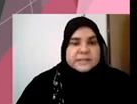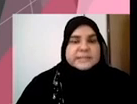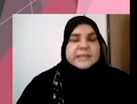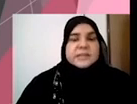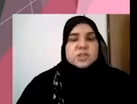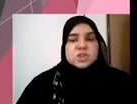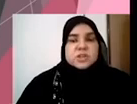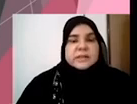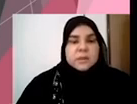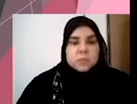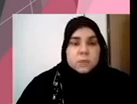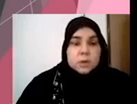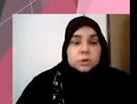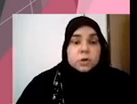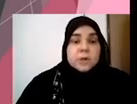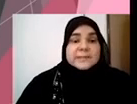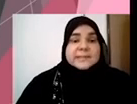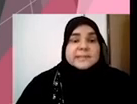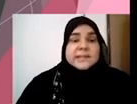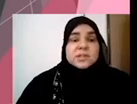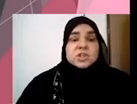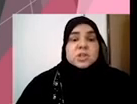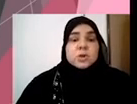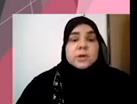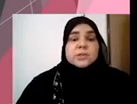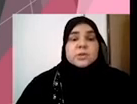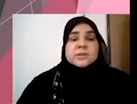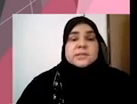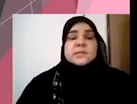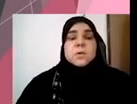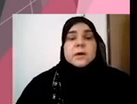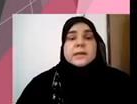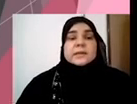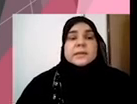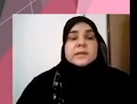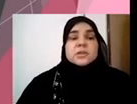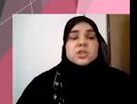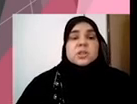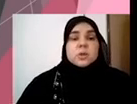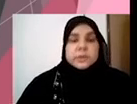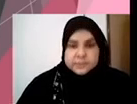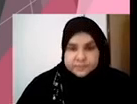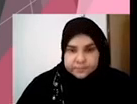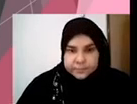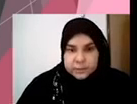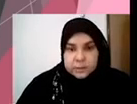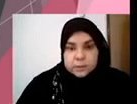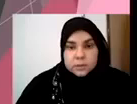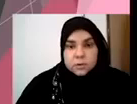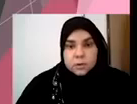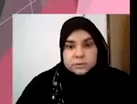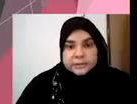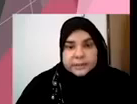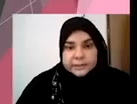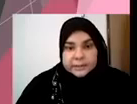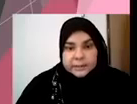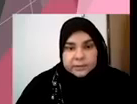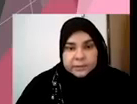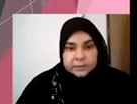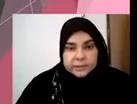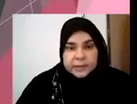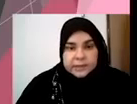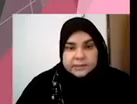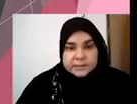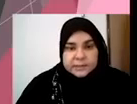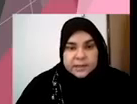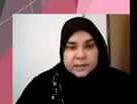quintilhão, sextilhão, 12 sextilhões e 840 quintilhões. Então, contando aqui, eu